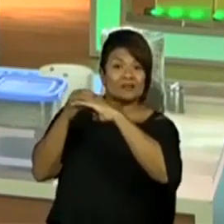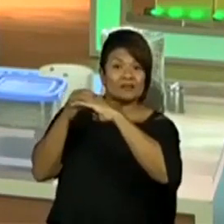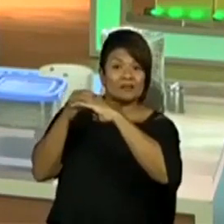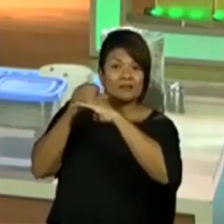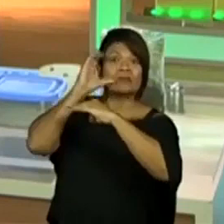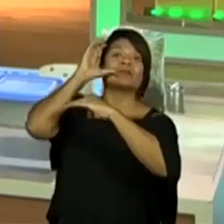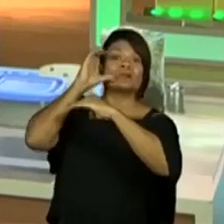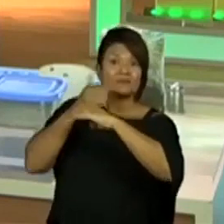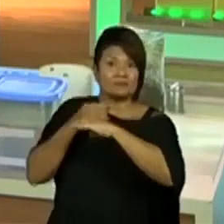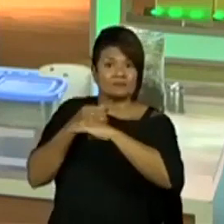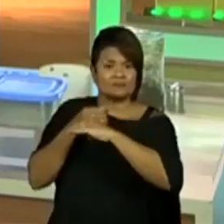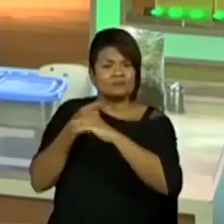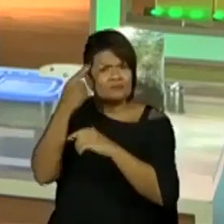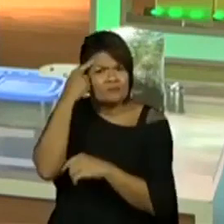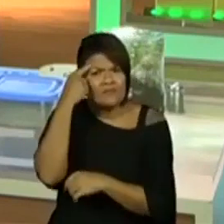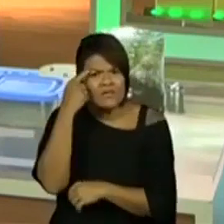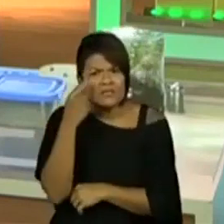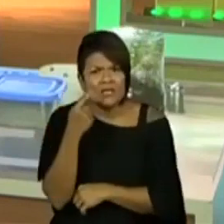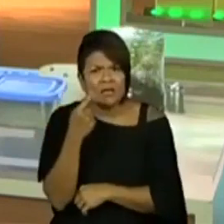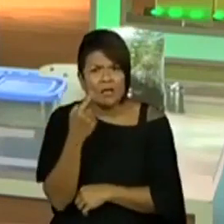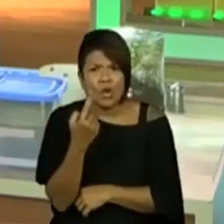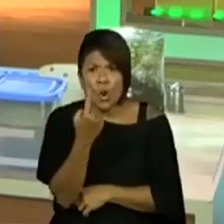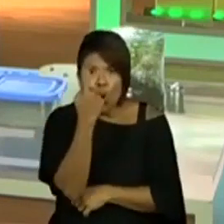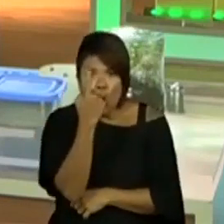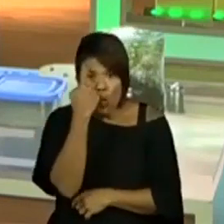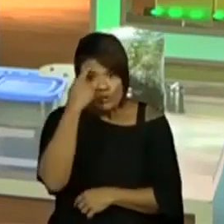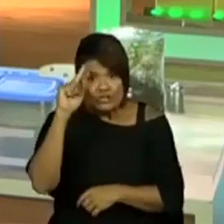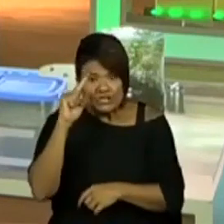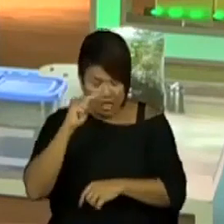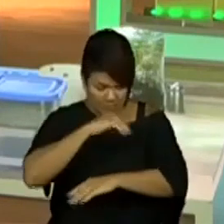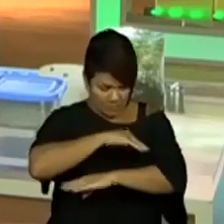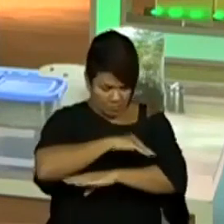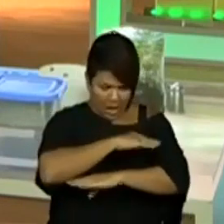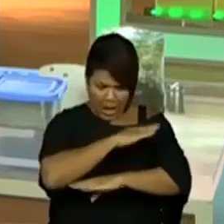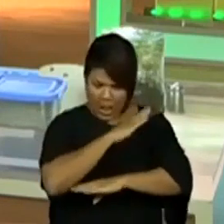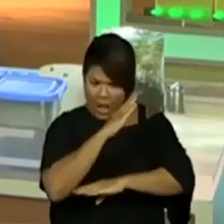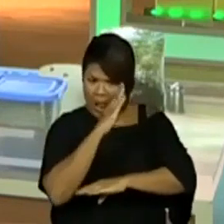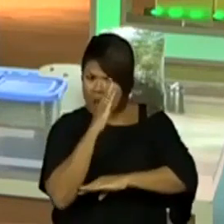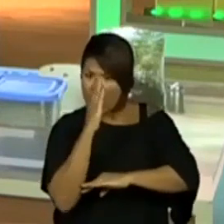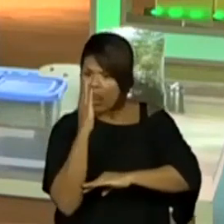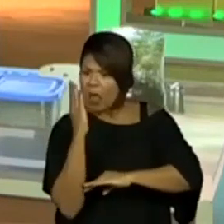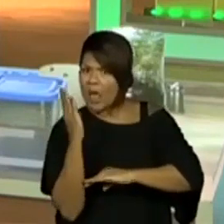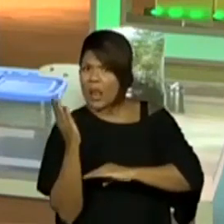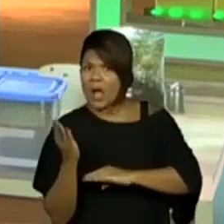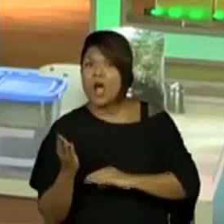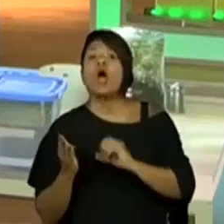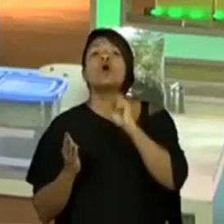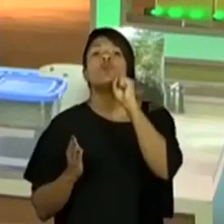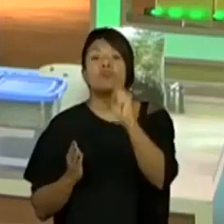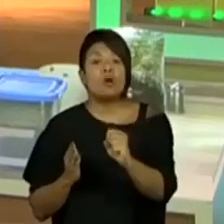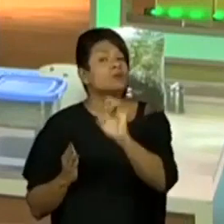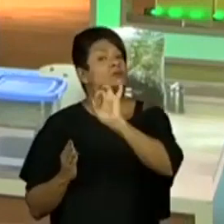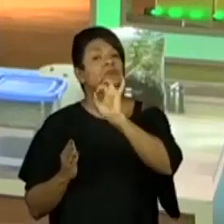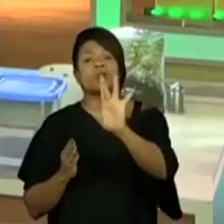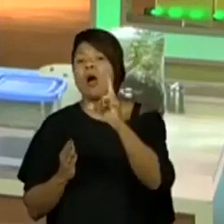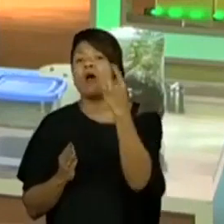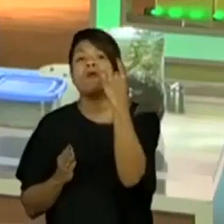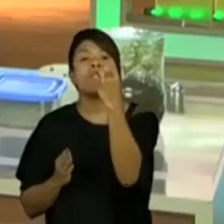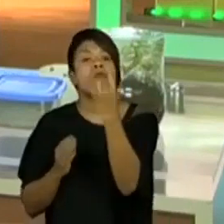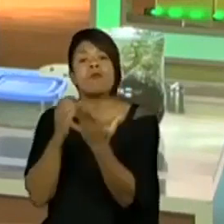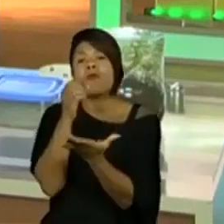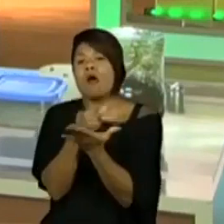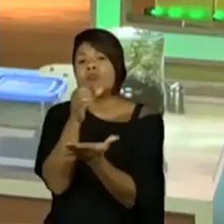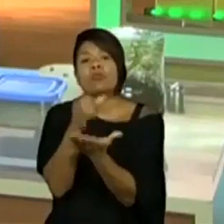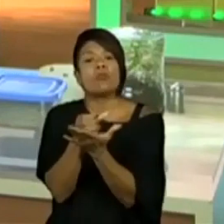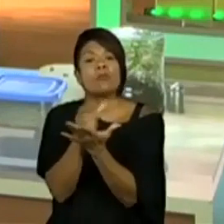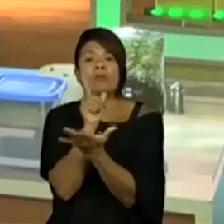sobreviver por um dia e disponível para esse seu dia, você tem apenas um copo de